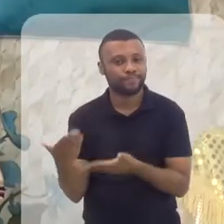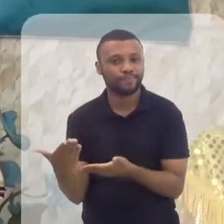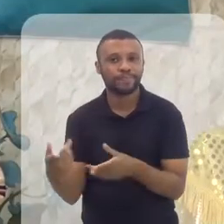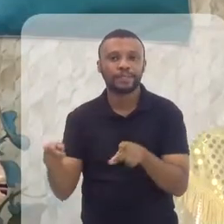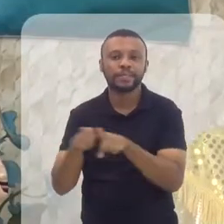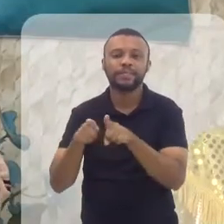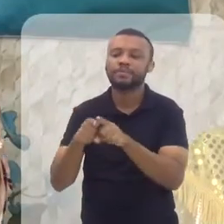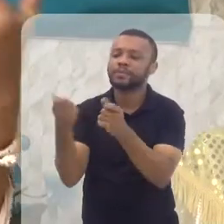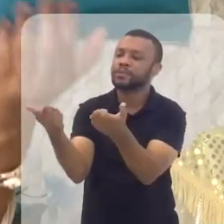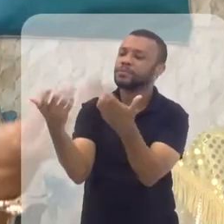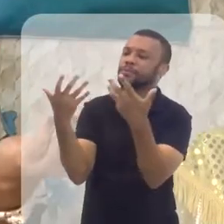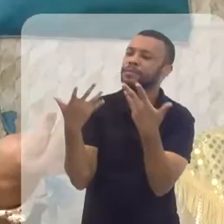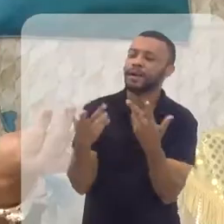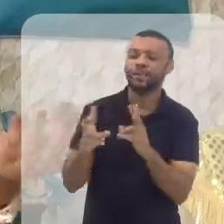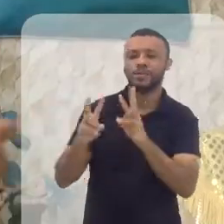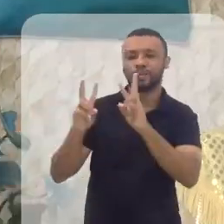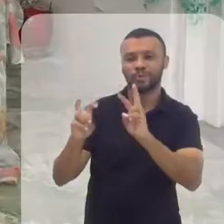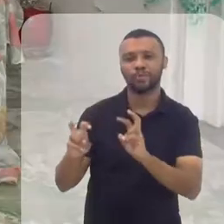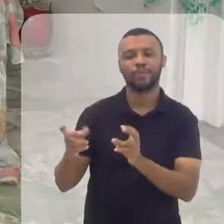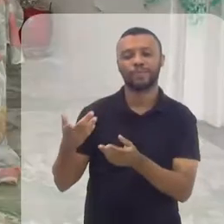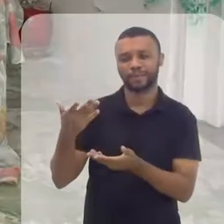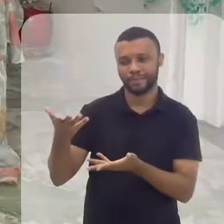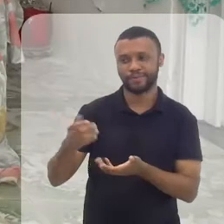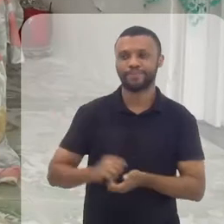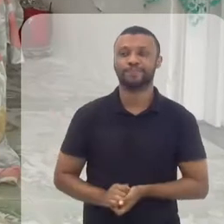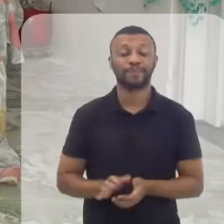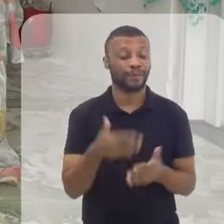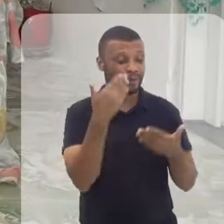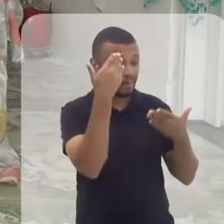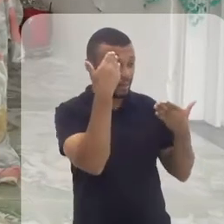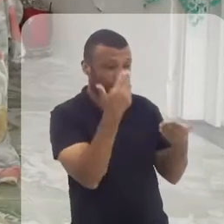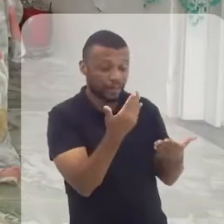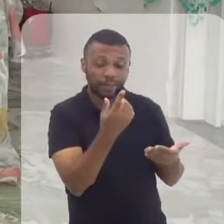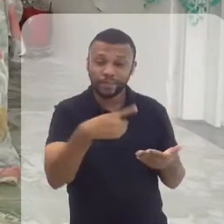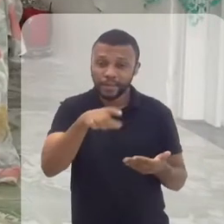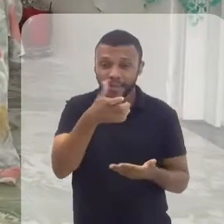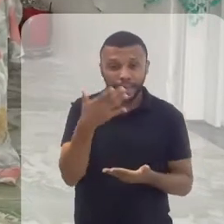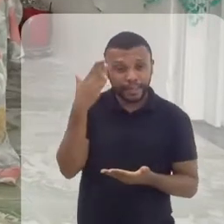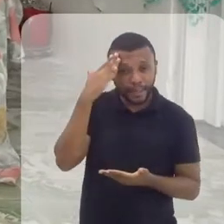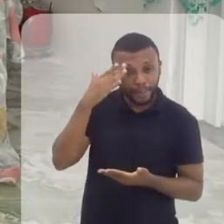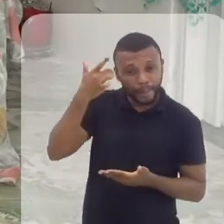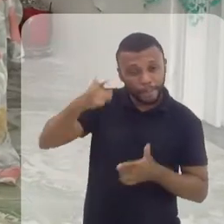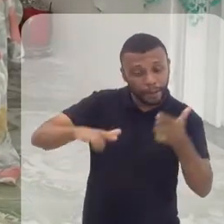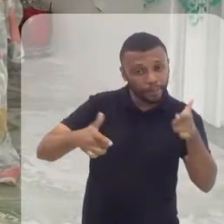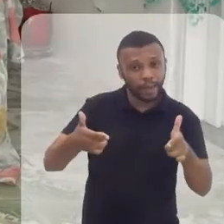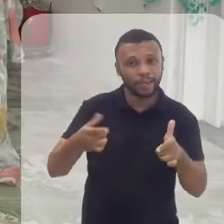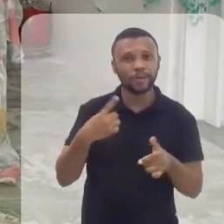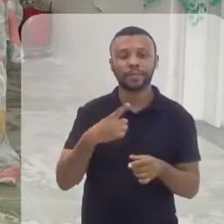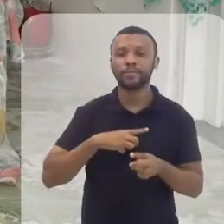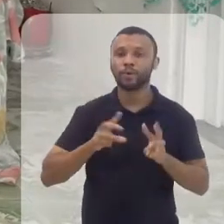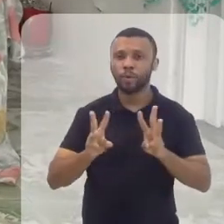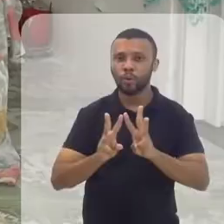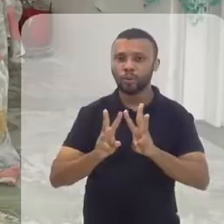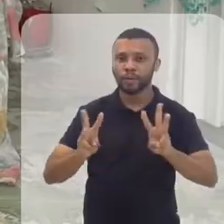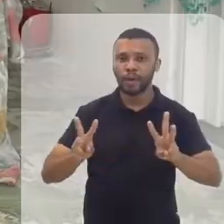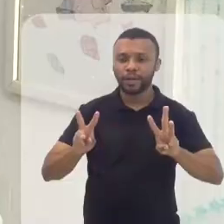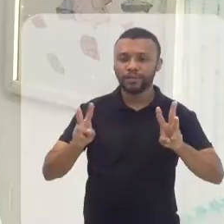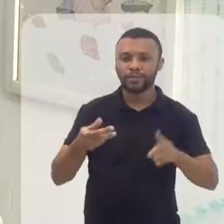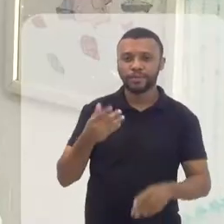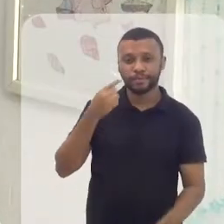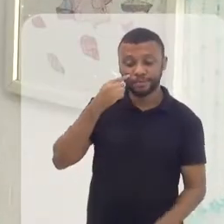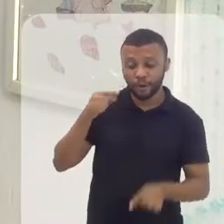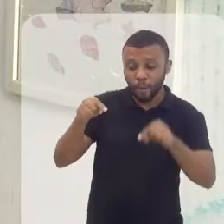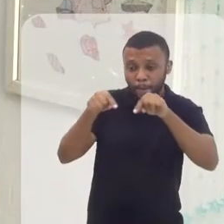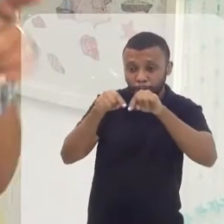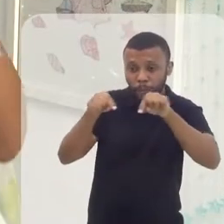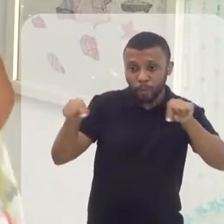aqui e por ter falado um pouco sobre isso. Eu é que agradeço, e quem quiser saber mais, nós temos um site, né?